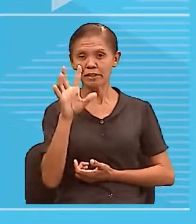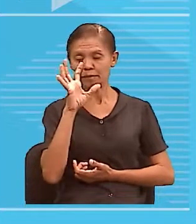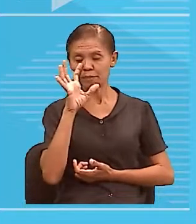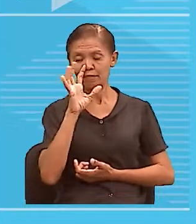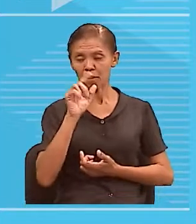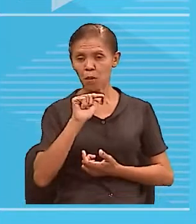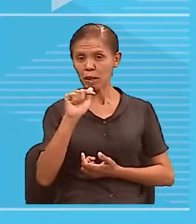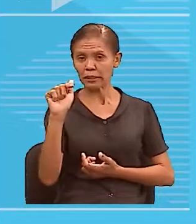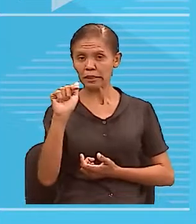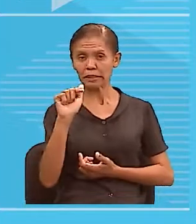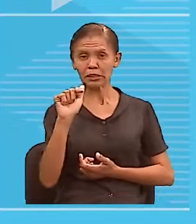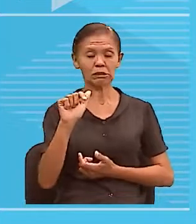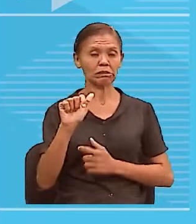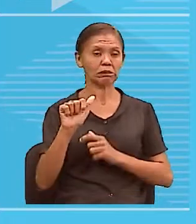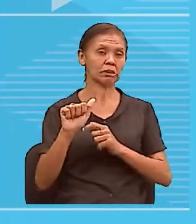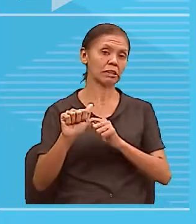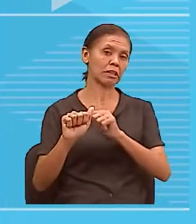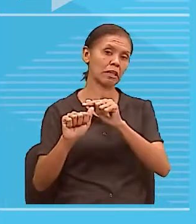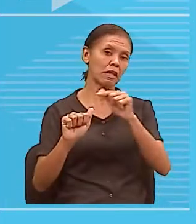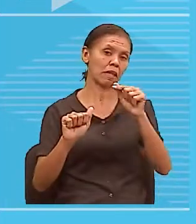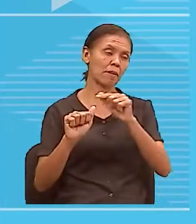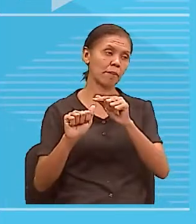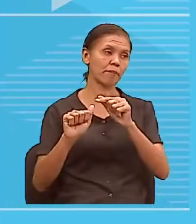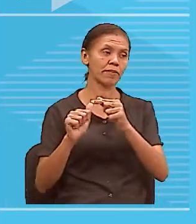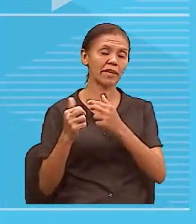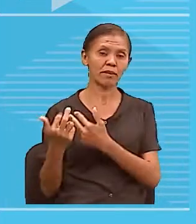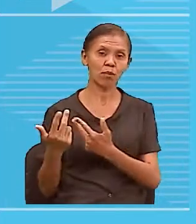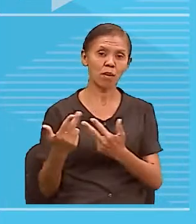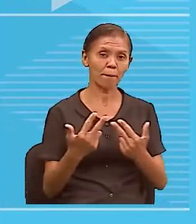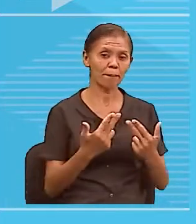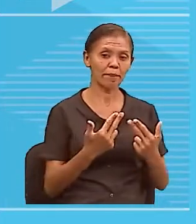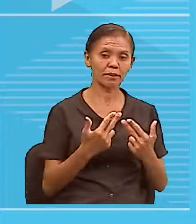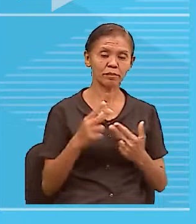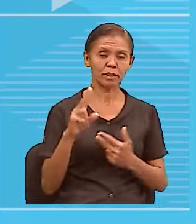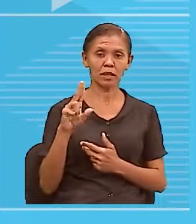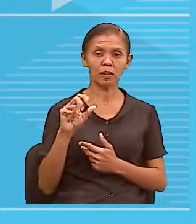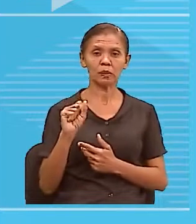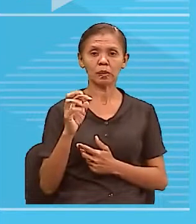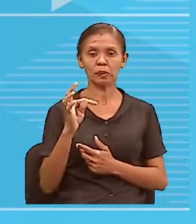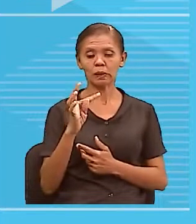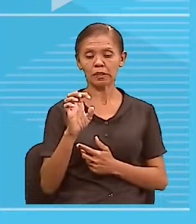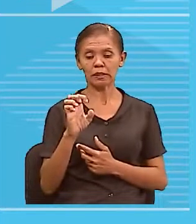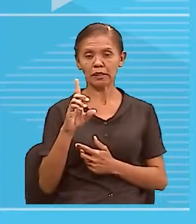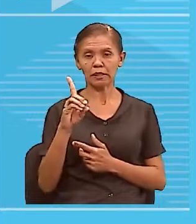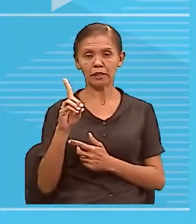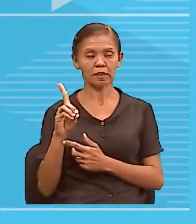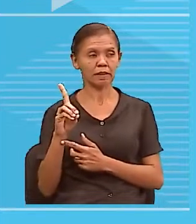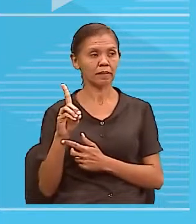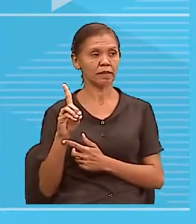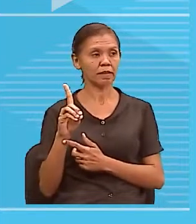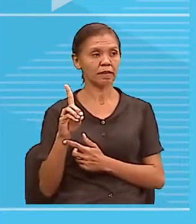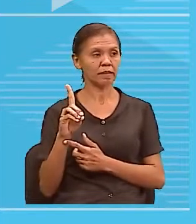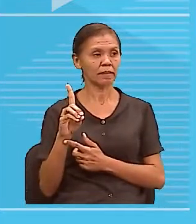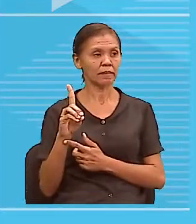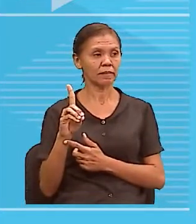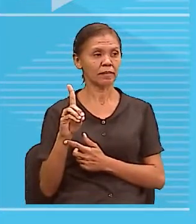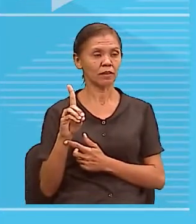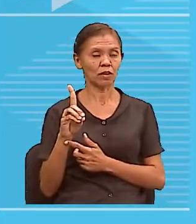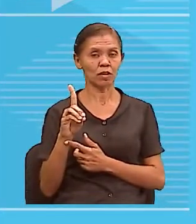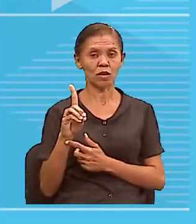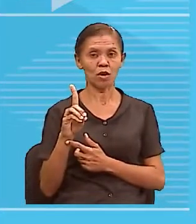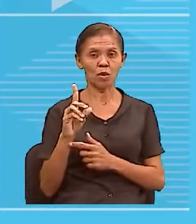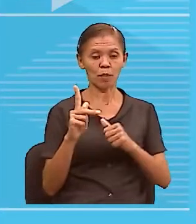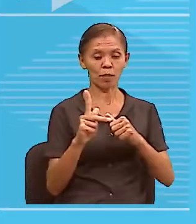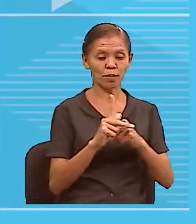cento a mesma coisa vale para os ter ame cê tá vendo ó juntei para